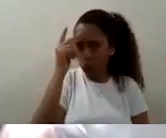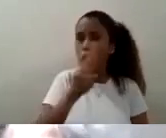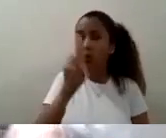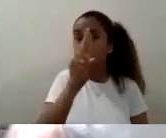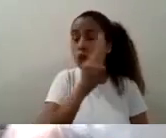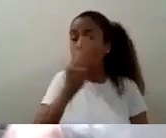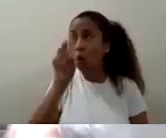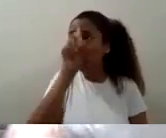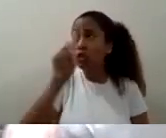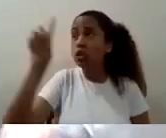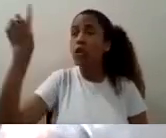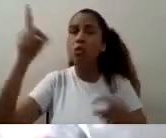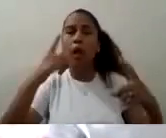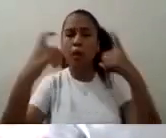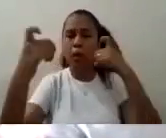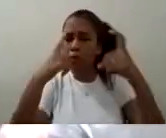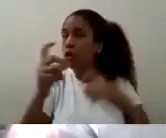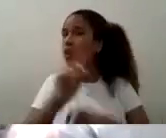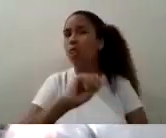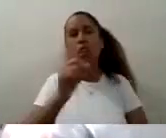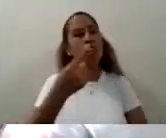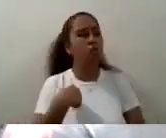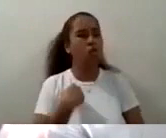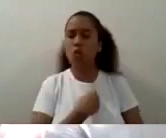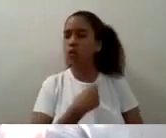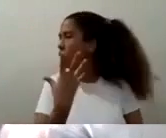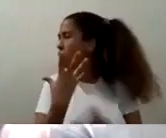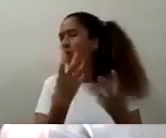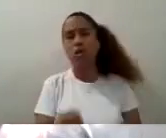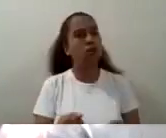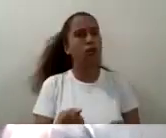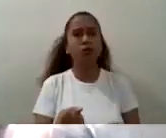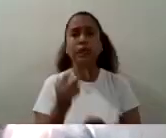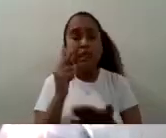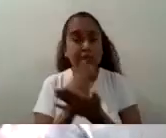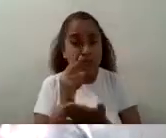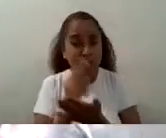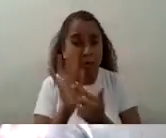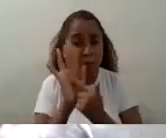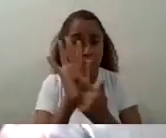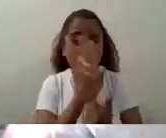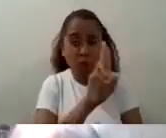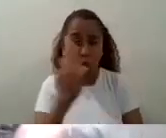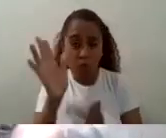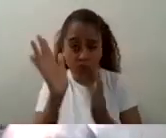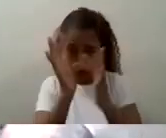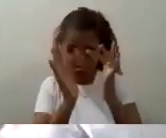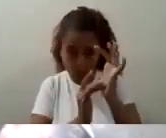batizadas, precisamos dizer não sempre que o nome de Jesus é usado